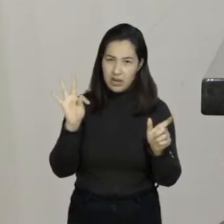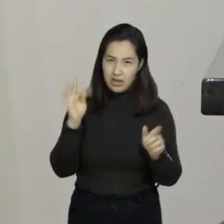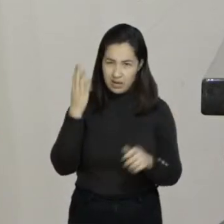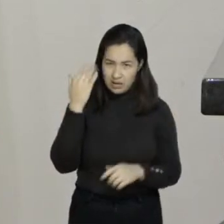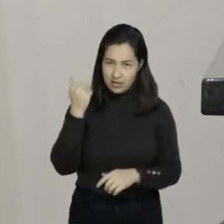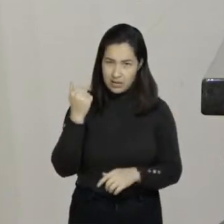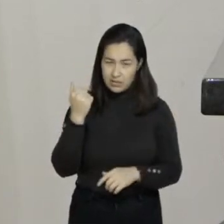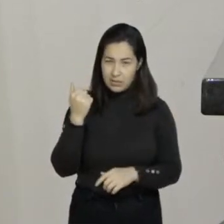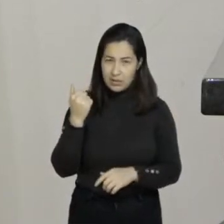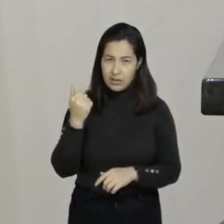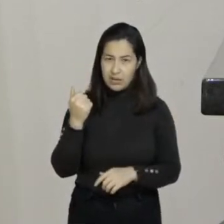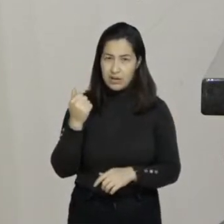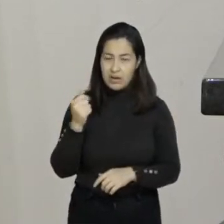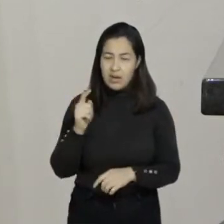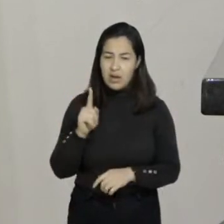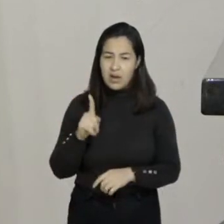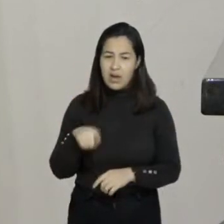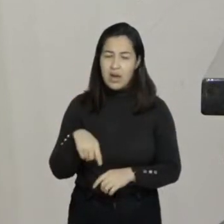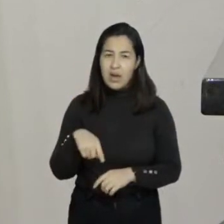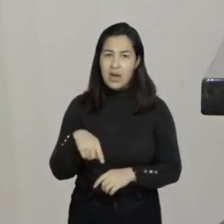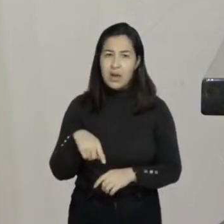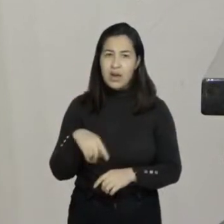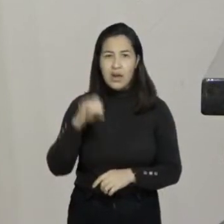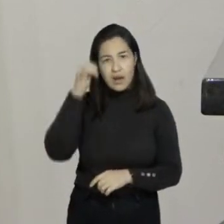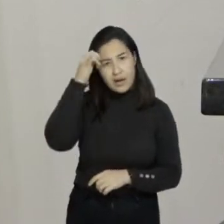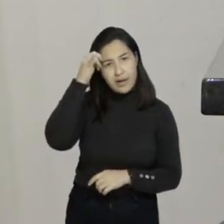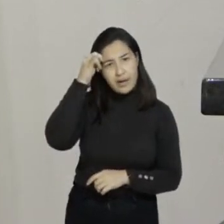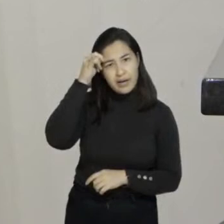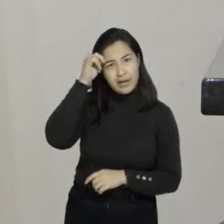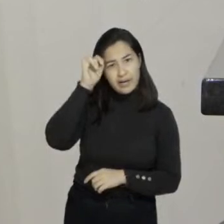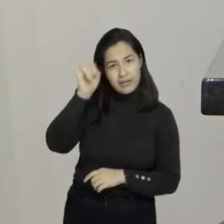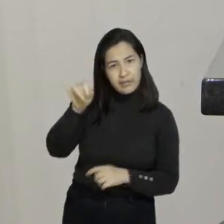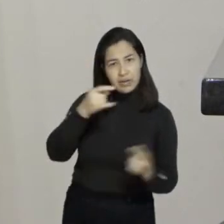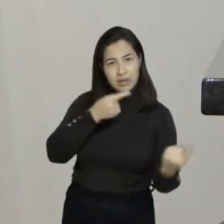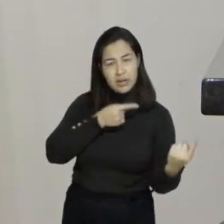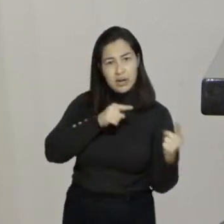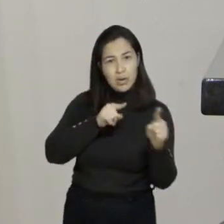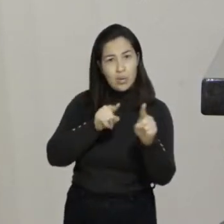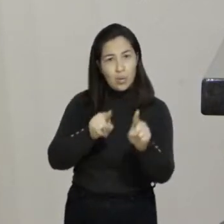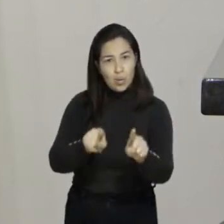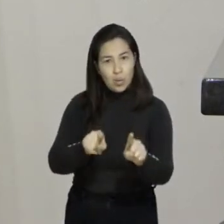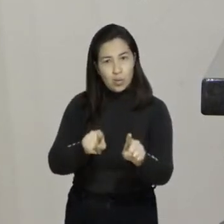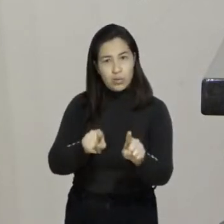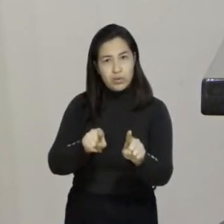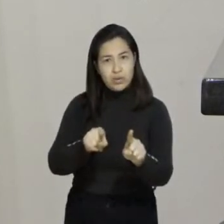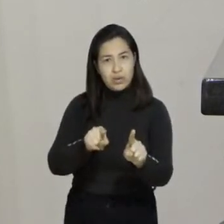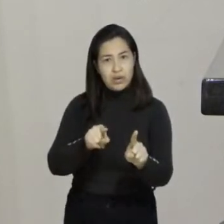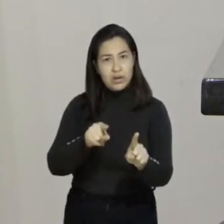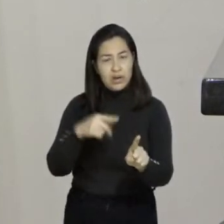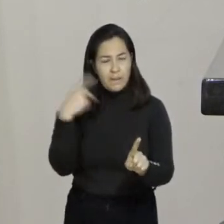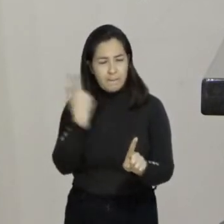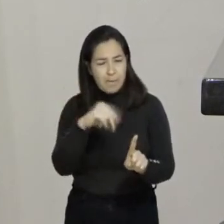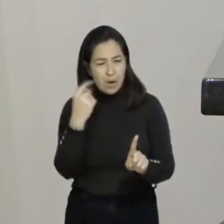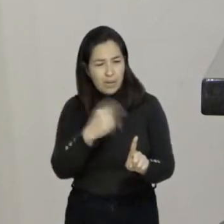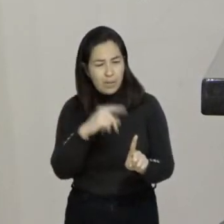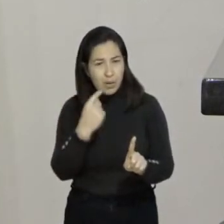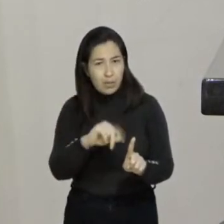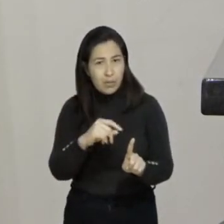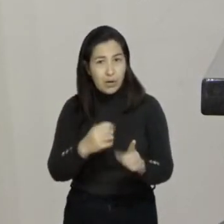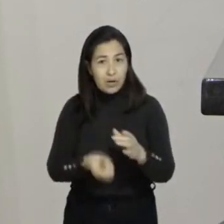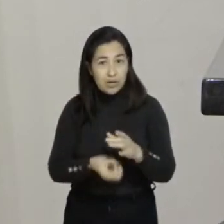mecanismo Nacional de prevenção e combate a tortura criado em